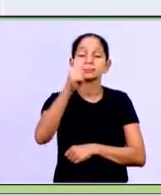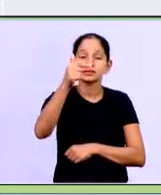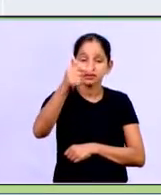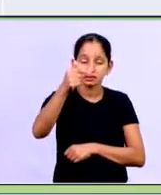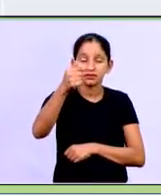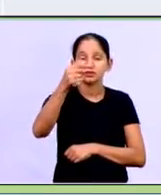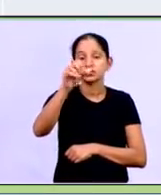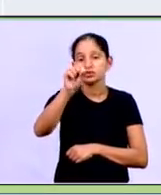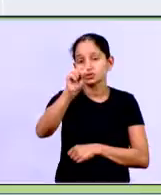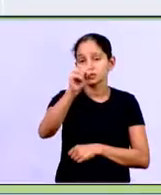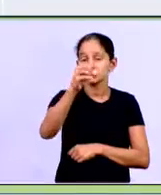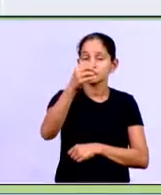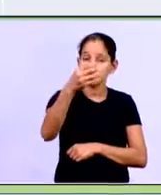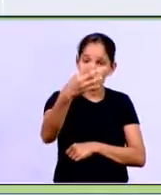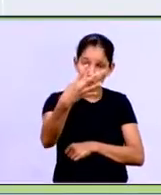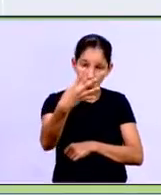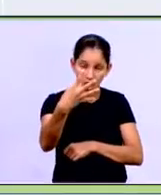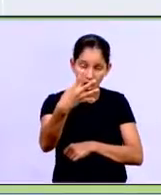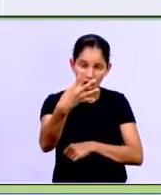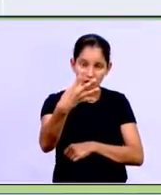784.